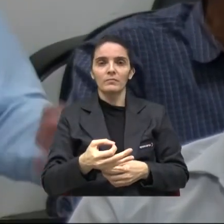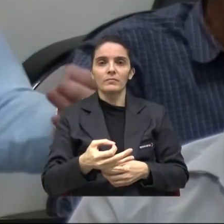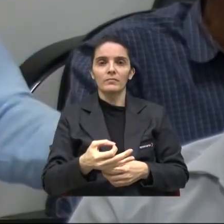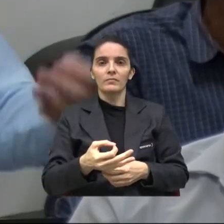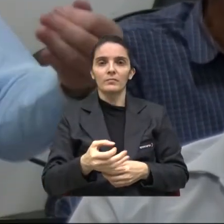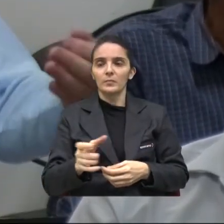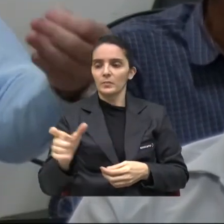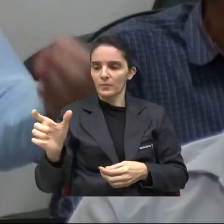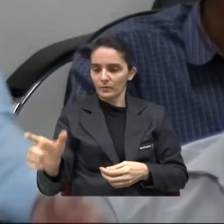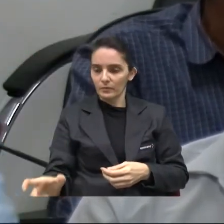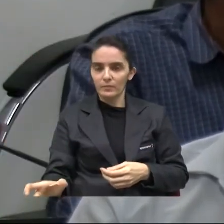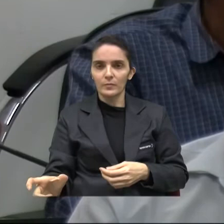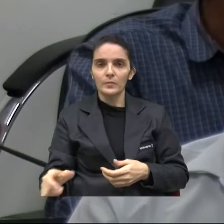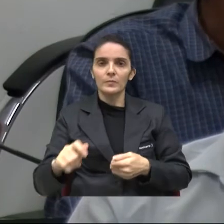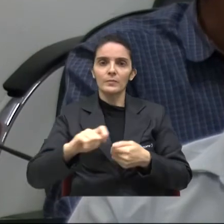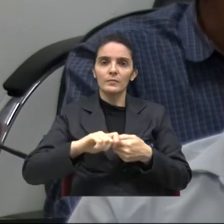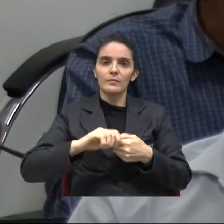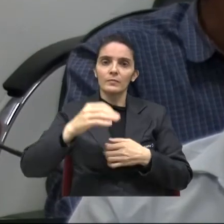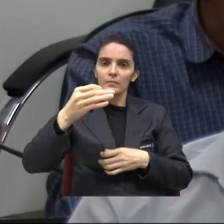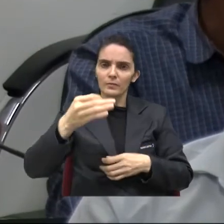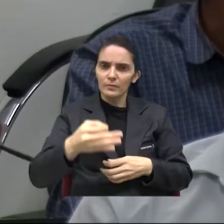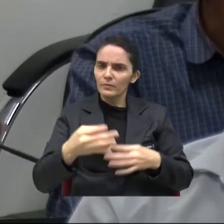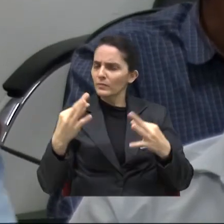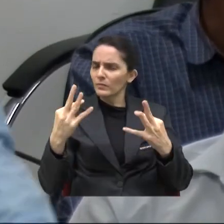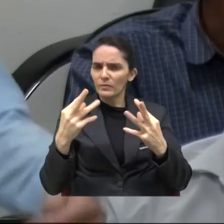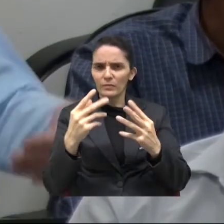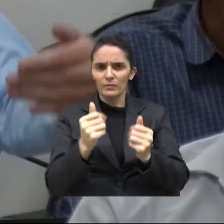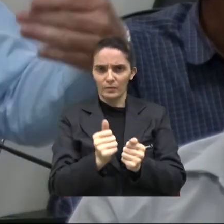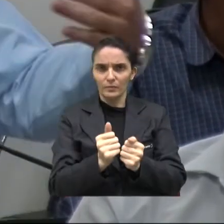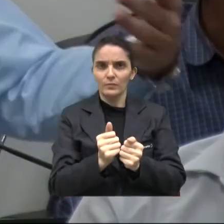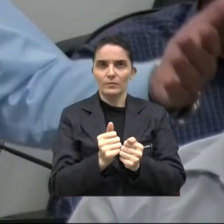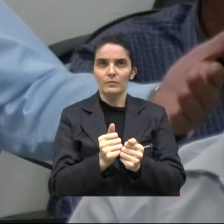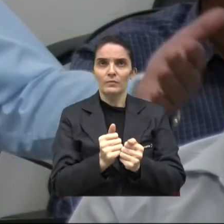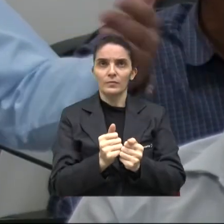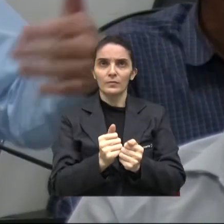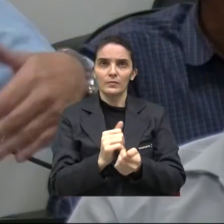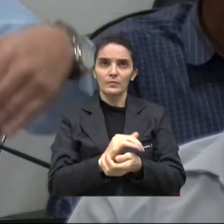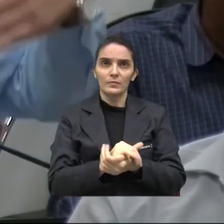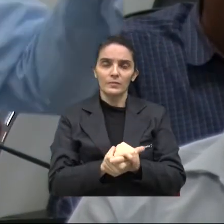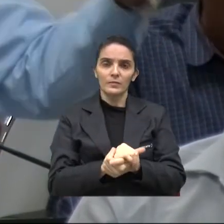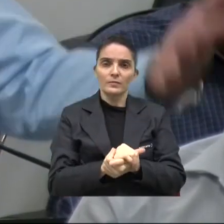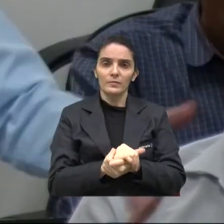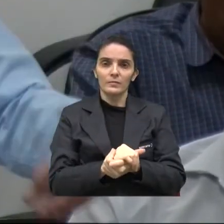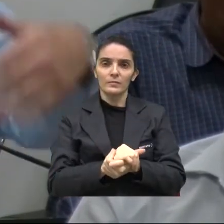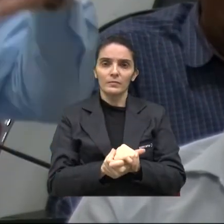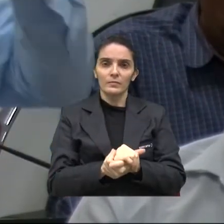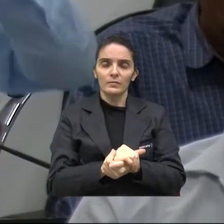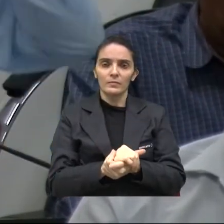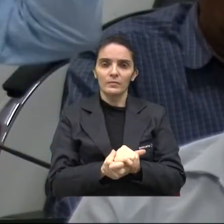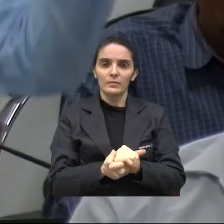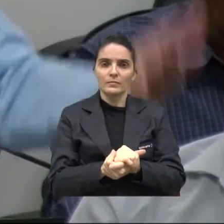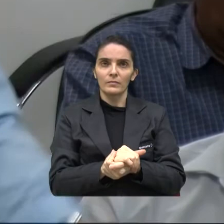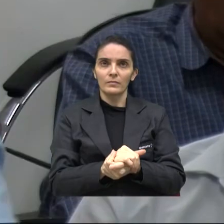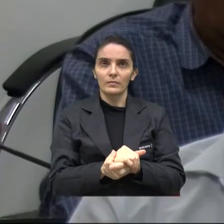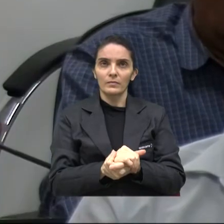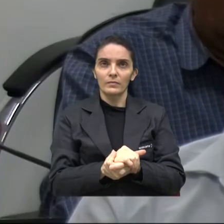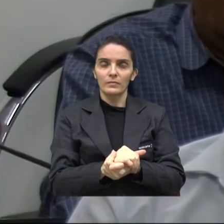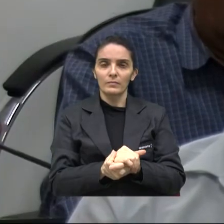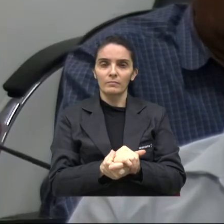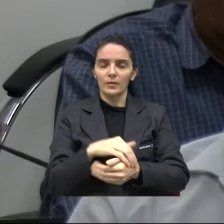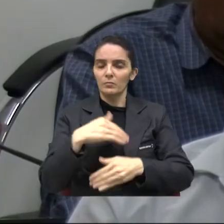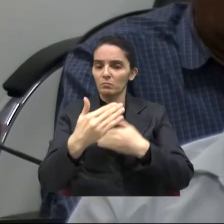pessoa cumpriu o que tinha que cumprir. Uns partem com 20, 10, 40, 60, 100